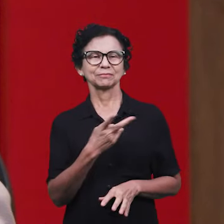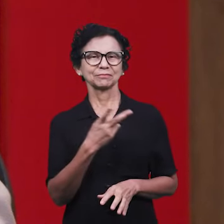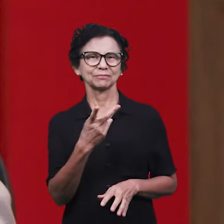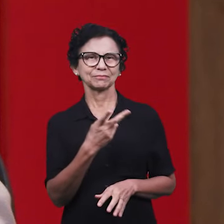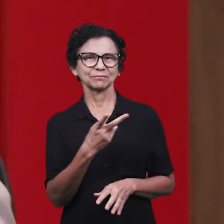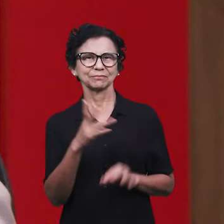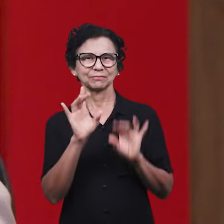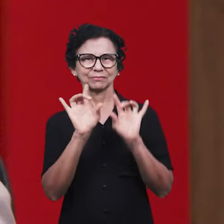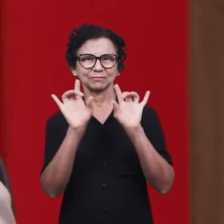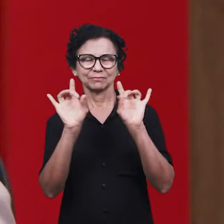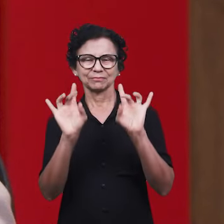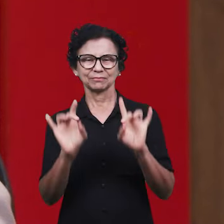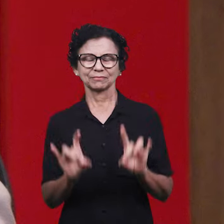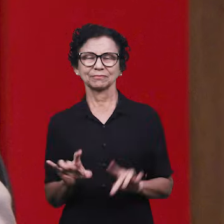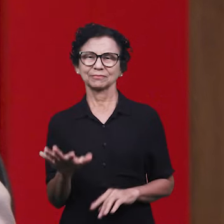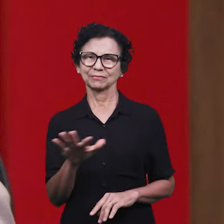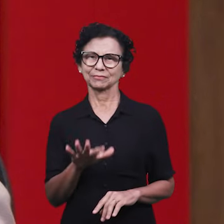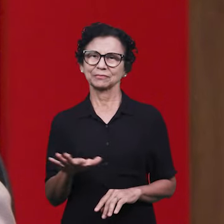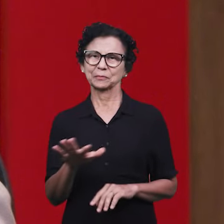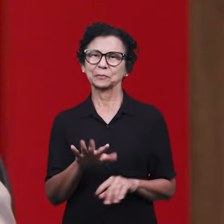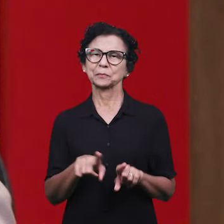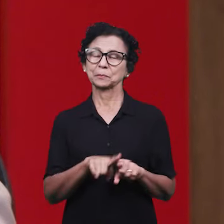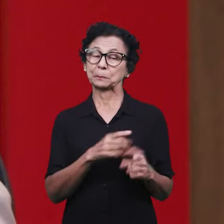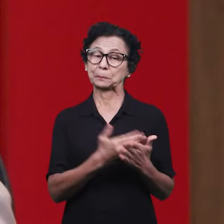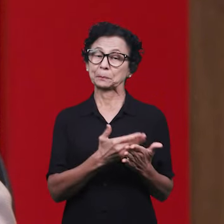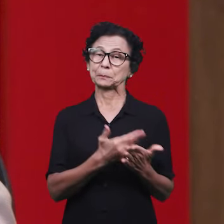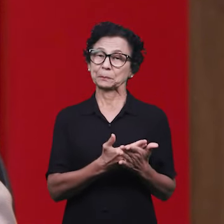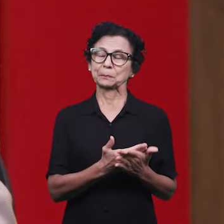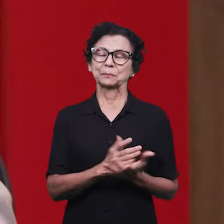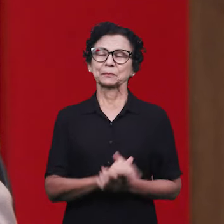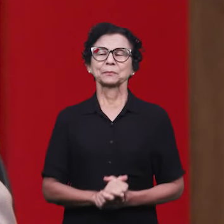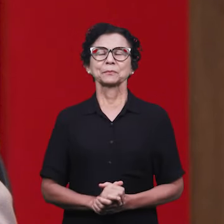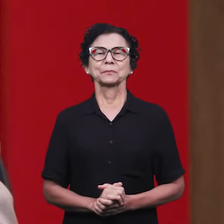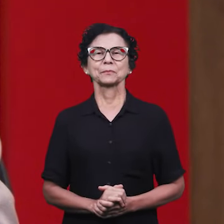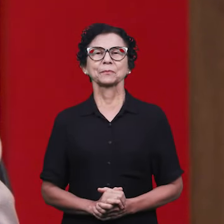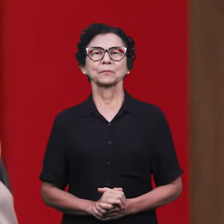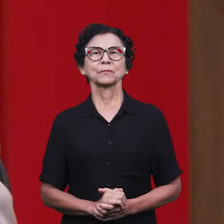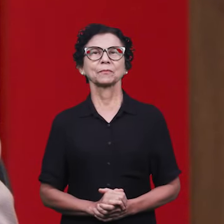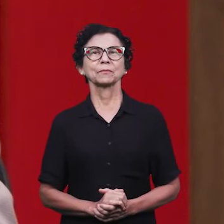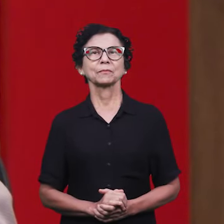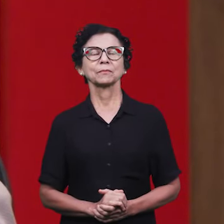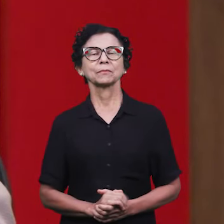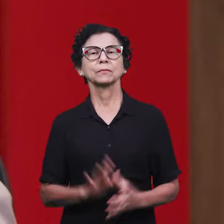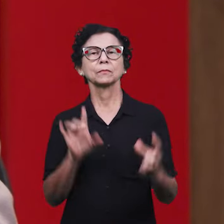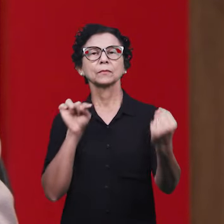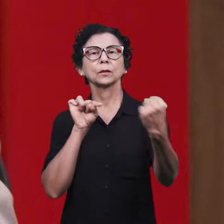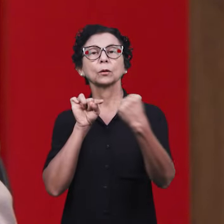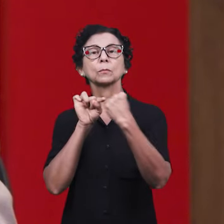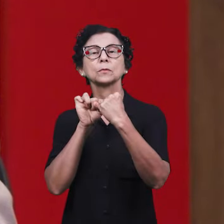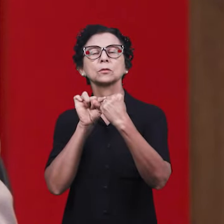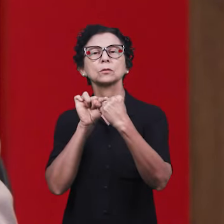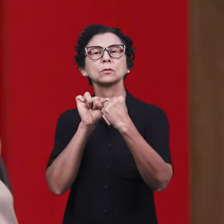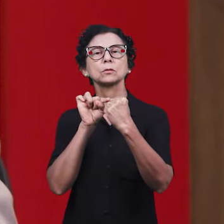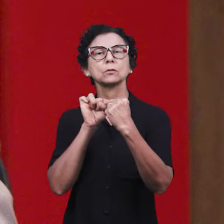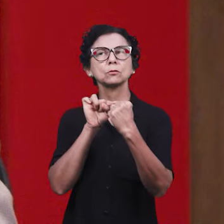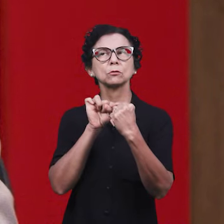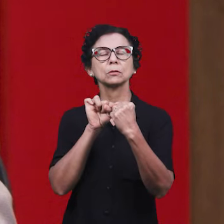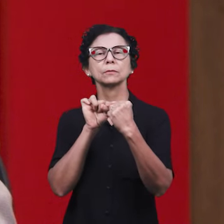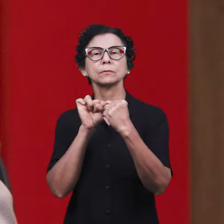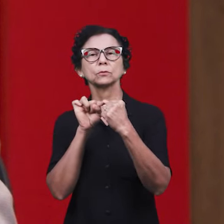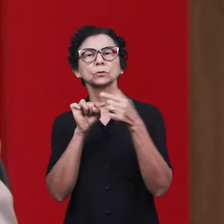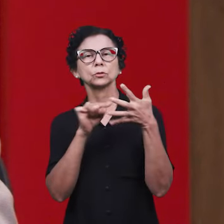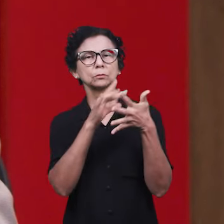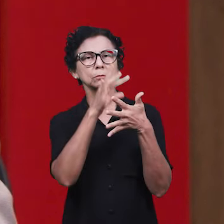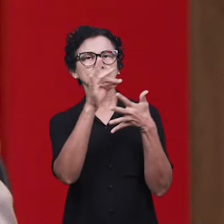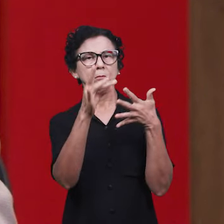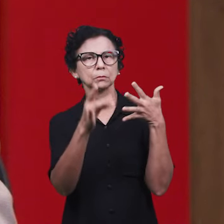especialistas nessa área também, que estudaram, e que nós tivemos o objetivo aqui de colocar esses pontos à